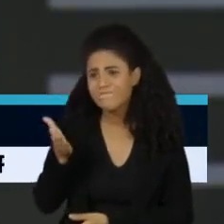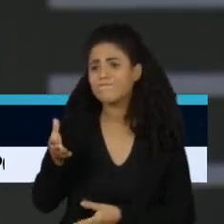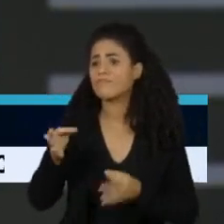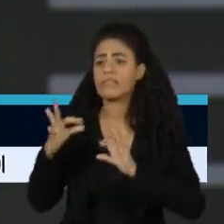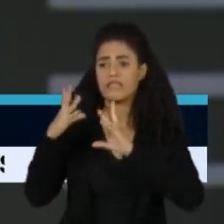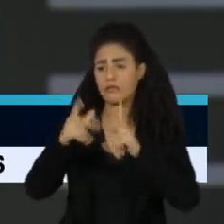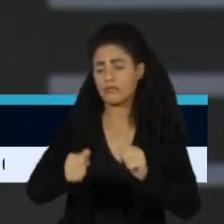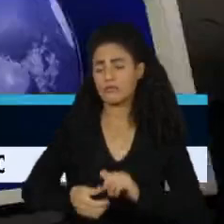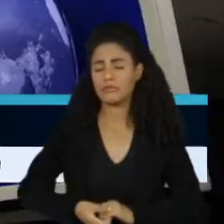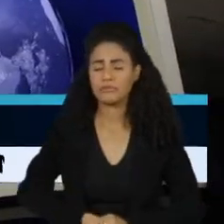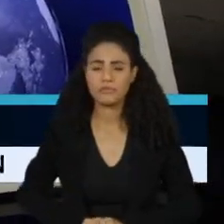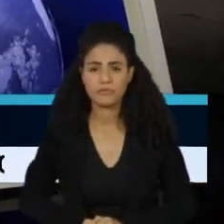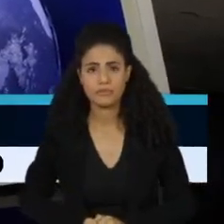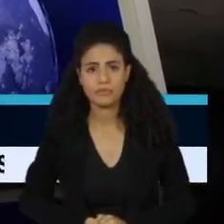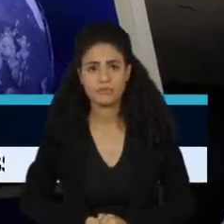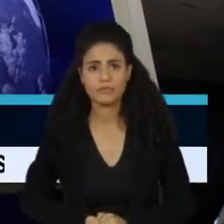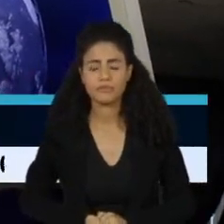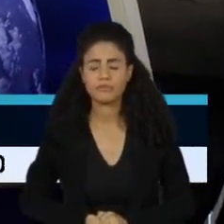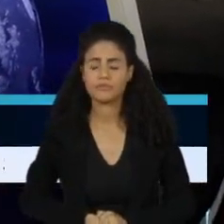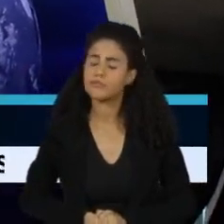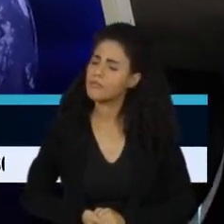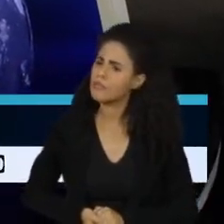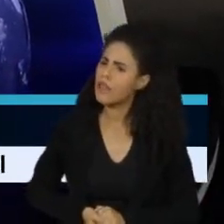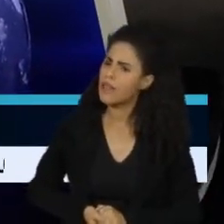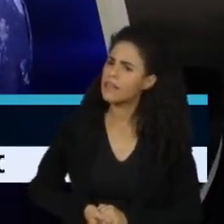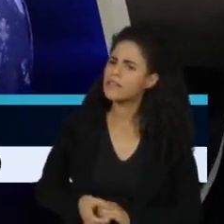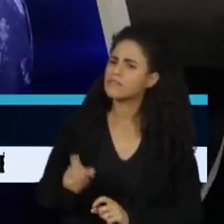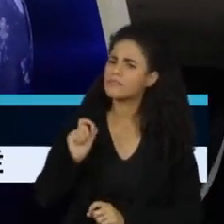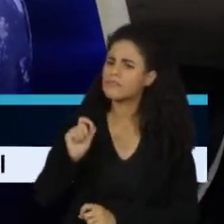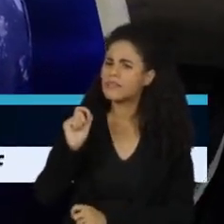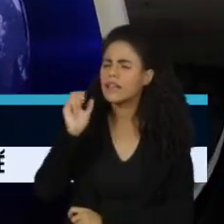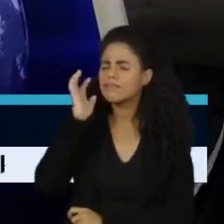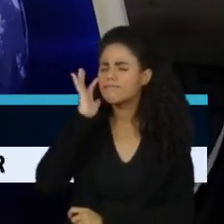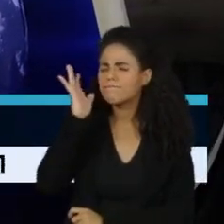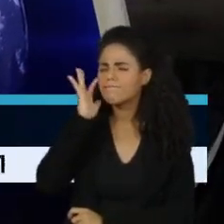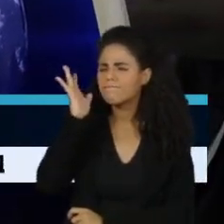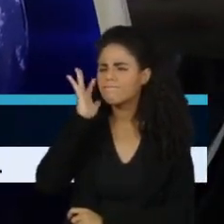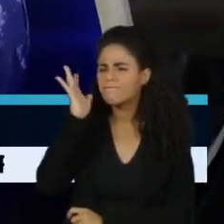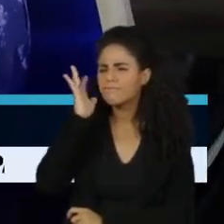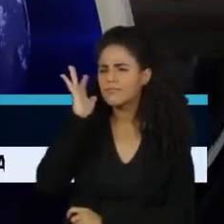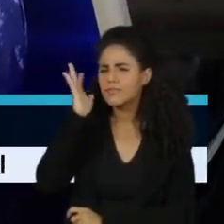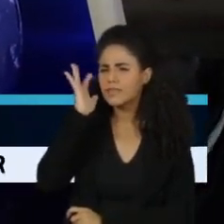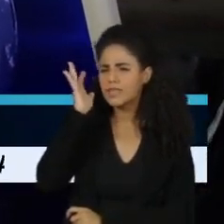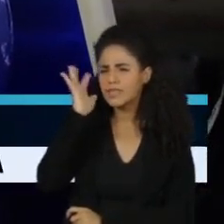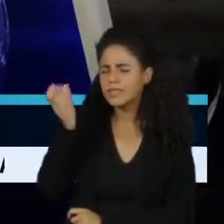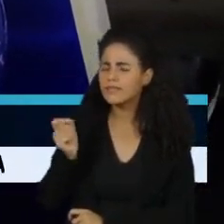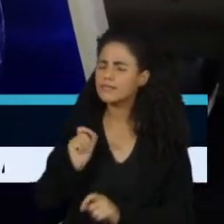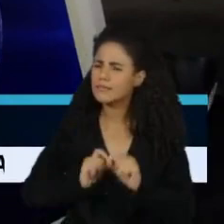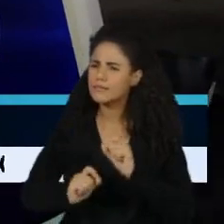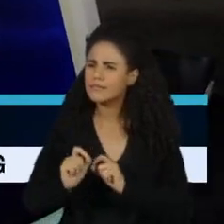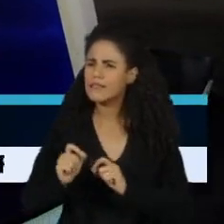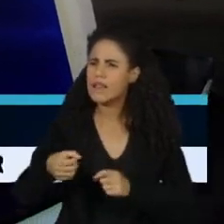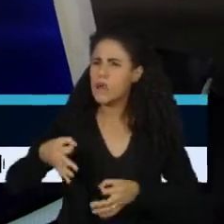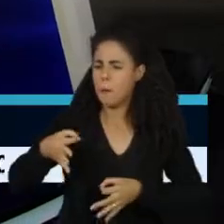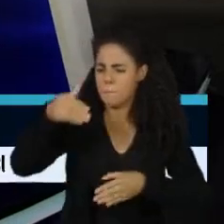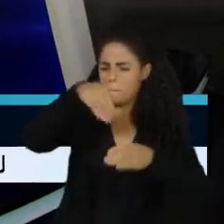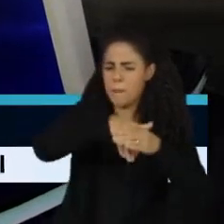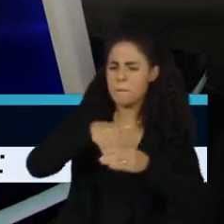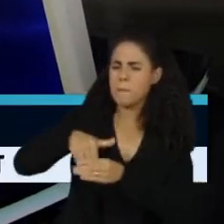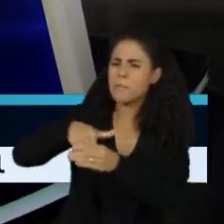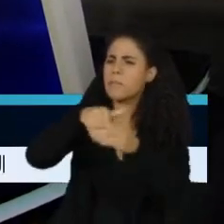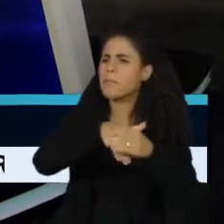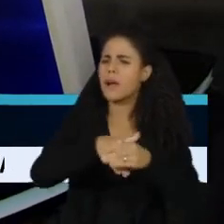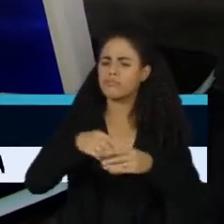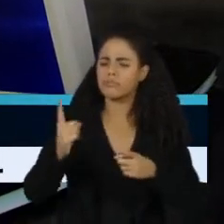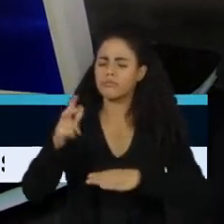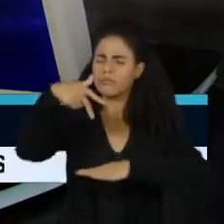feias na bola. Doutor Arnaldo, o sonho de reeleição ficou um pouco mais distante depois do constrangimento diplomático na reunião de ontem com os